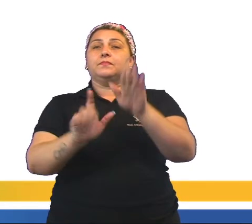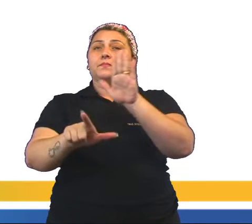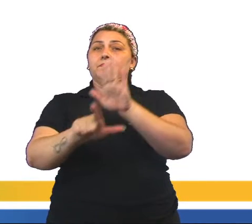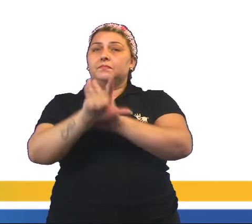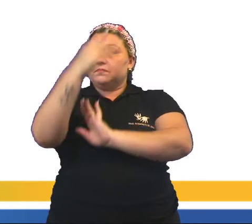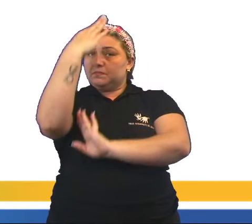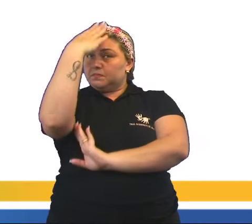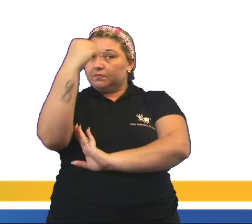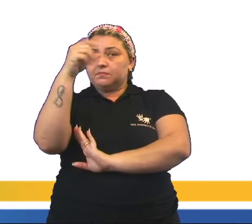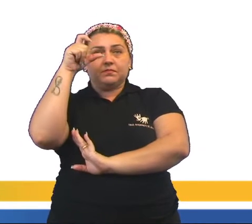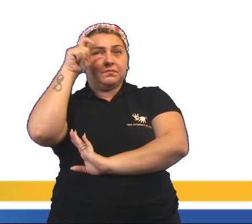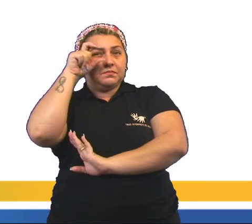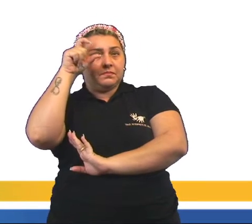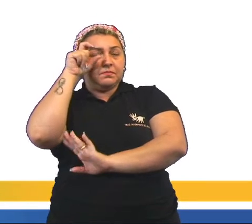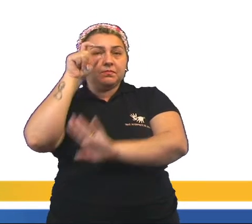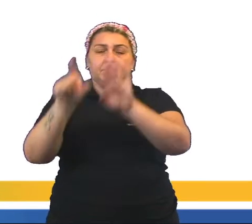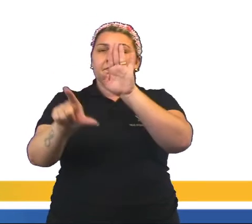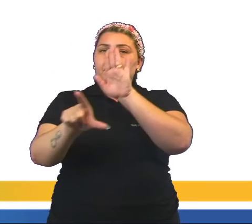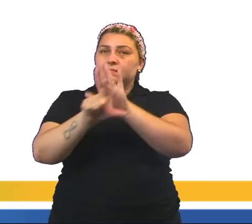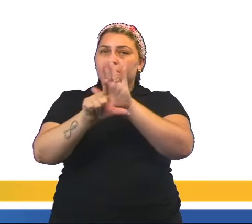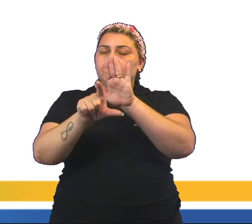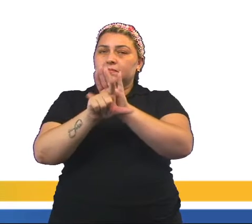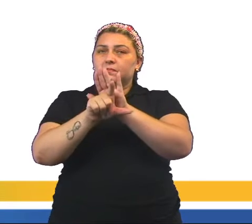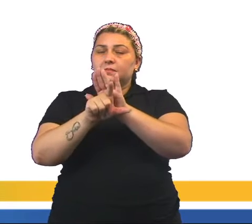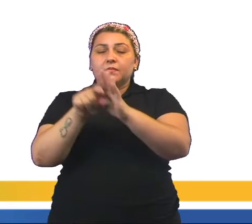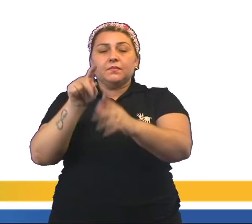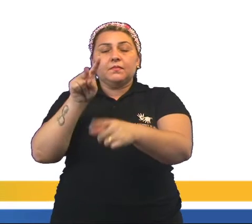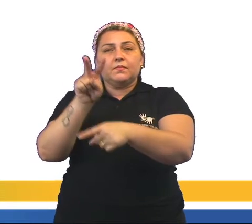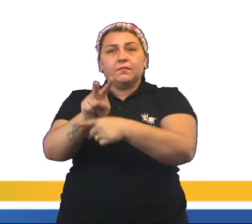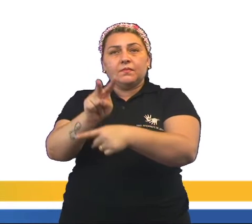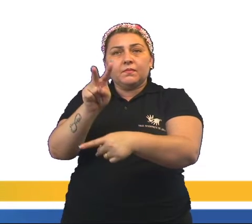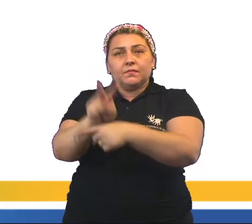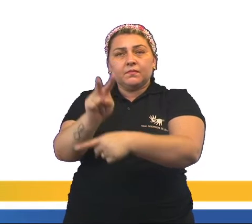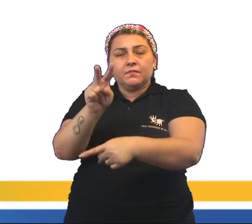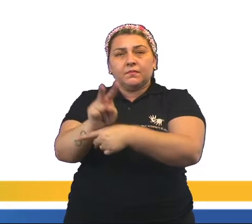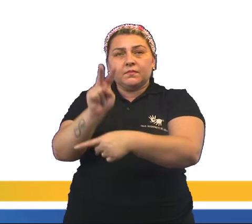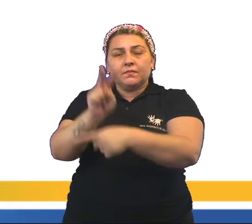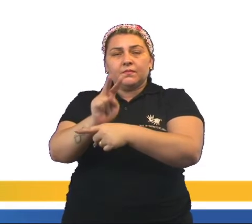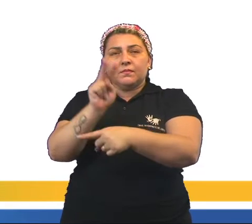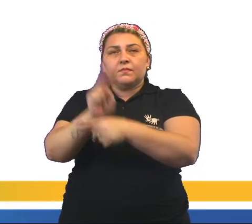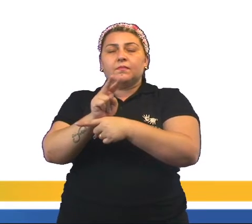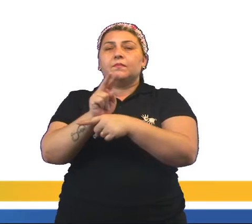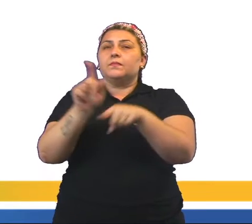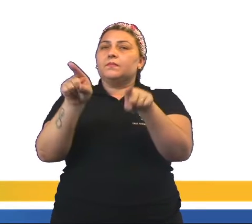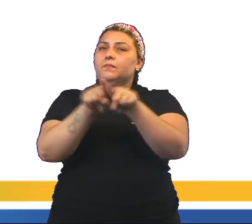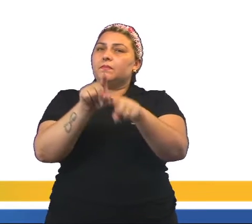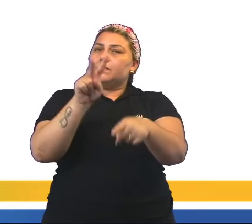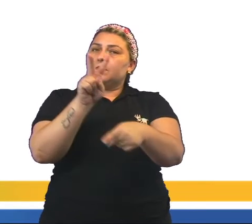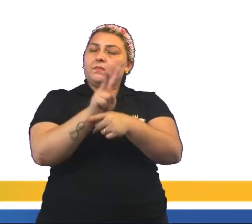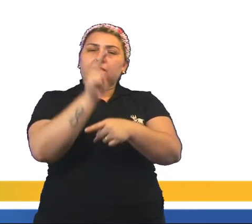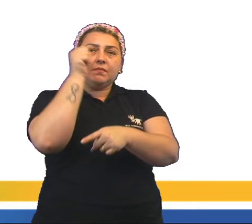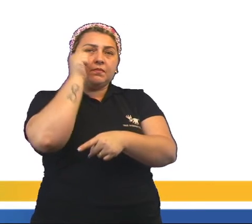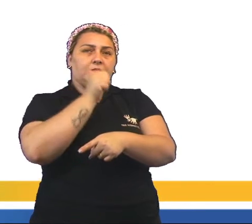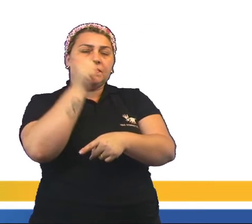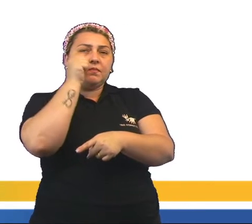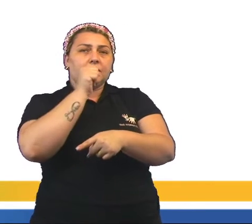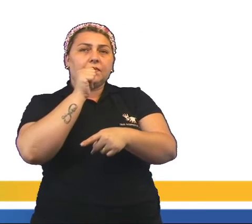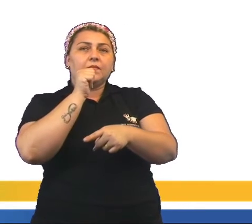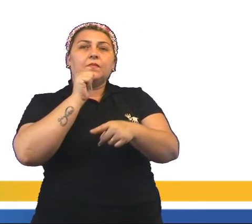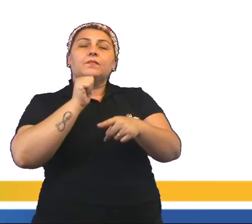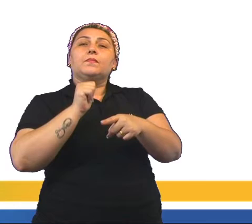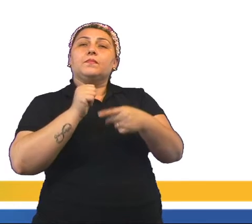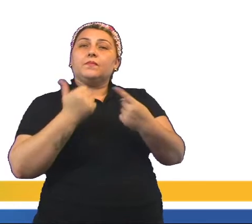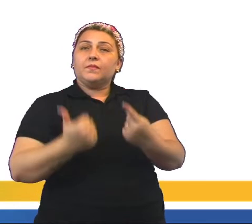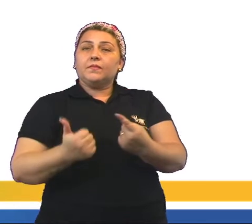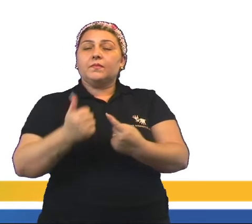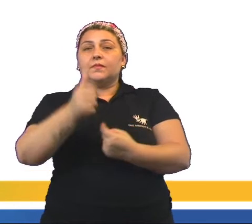Maria da Penha, ela é uma lei protetiva, ela é uma lei que, além de proteger a mulher, resguardar a